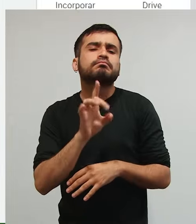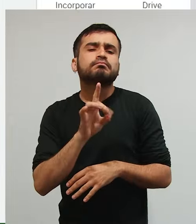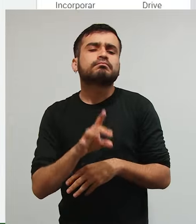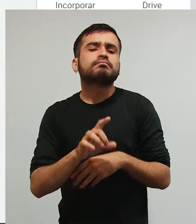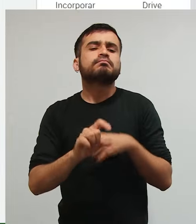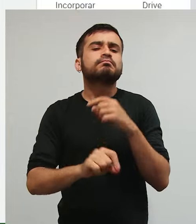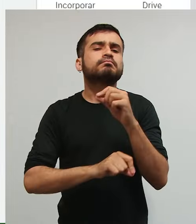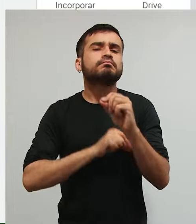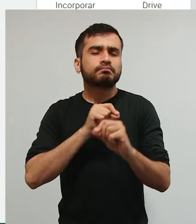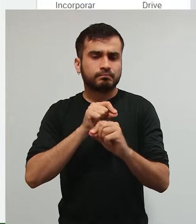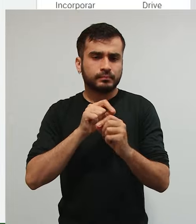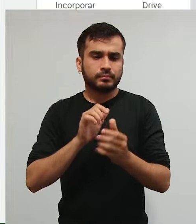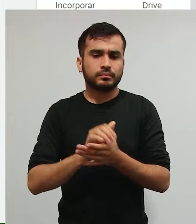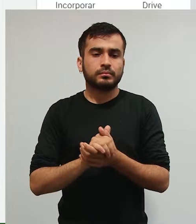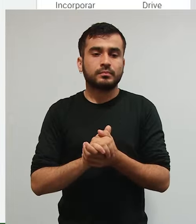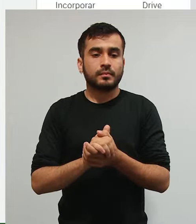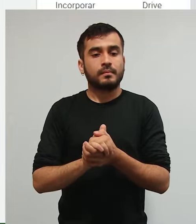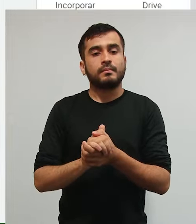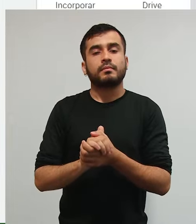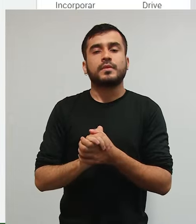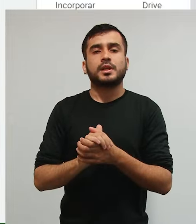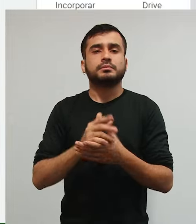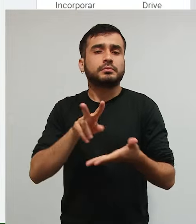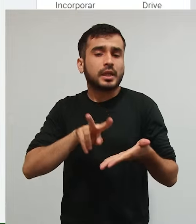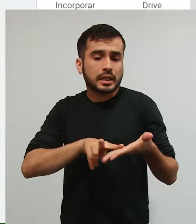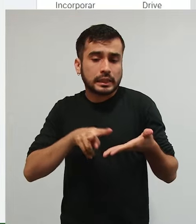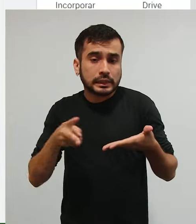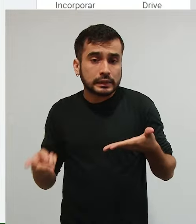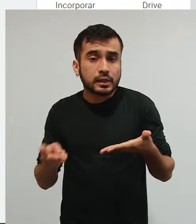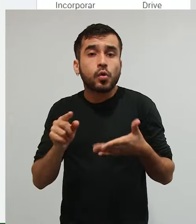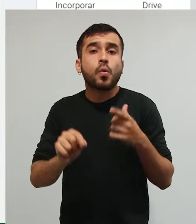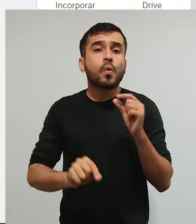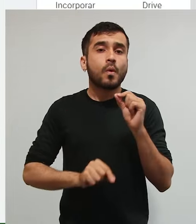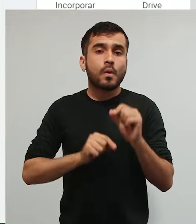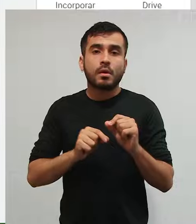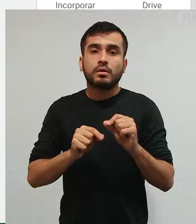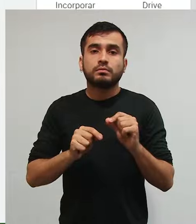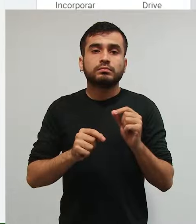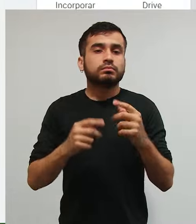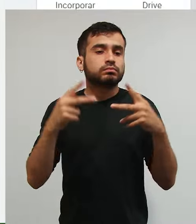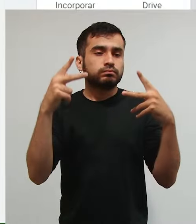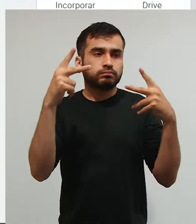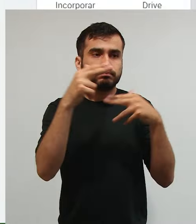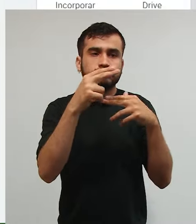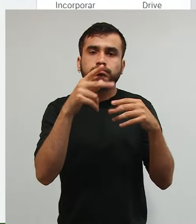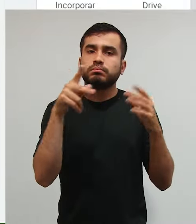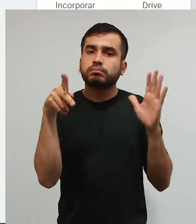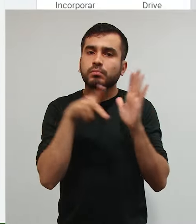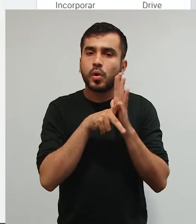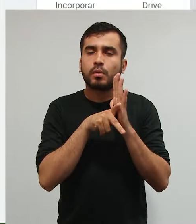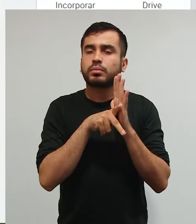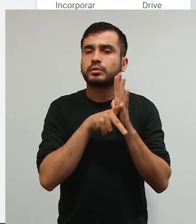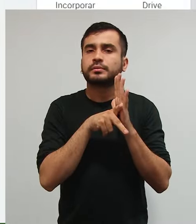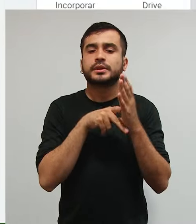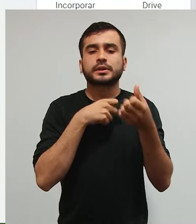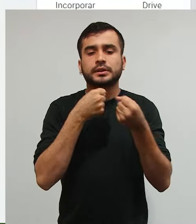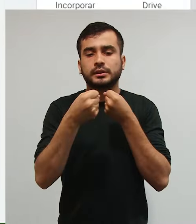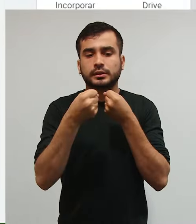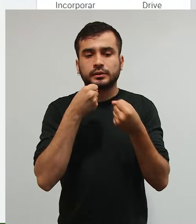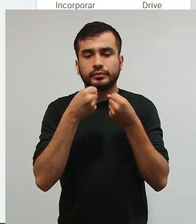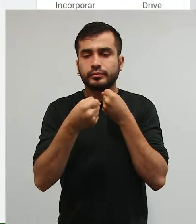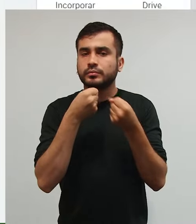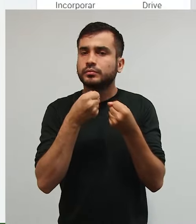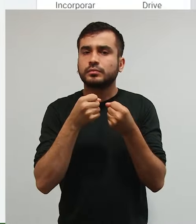transcriação, tá? Então são essas 3 seções que vocês vão ter aqui. Nessas seções, o que acontece? Na